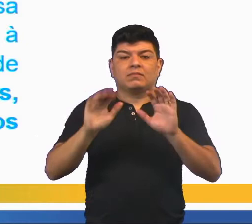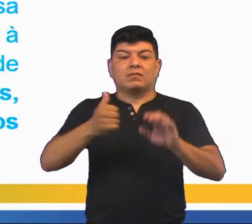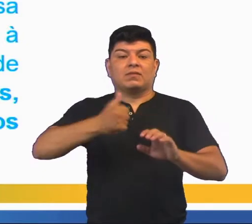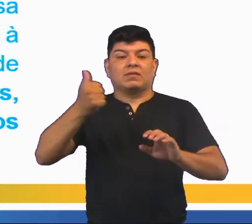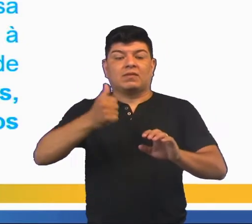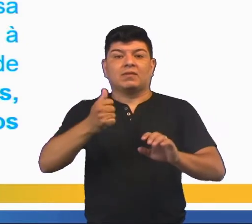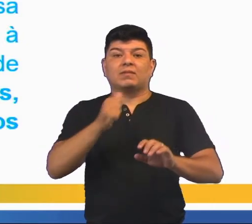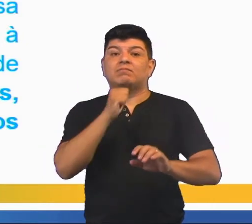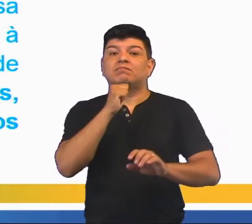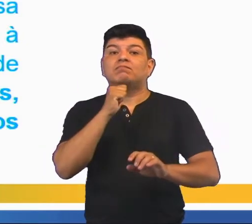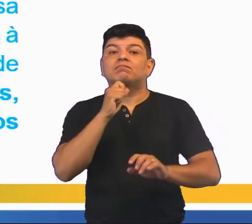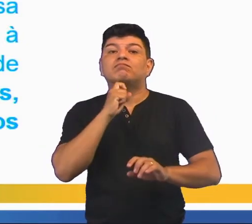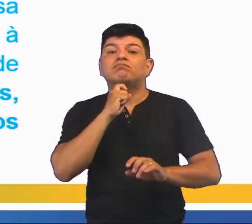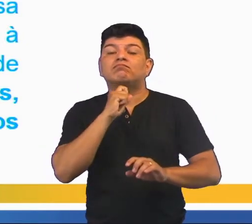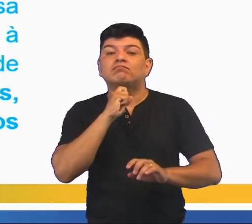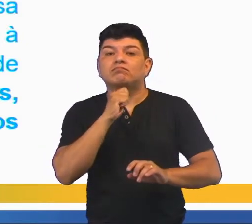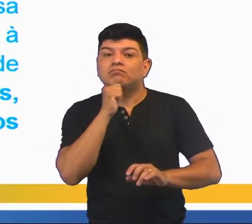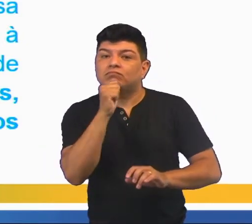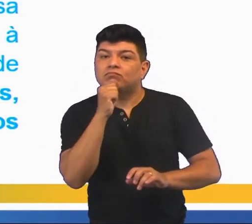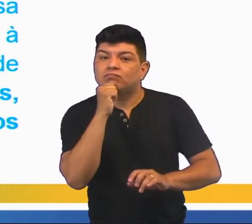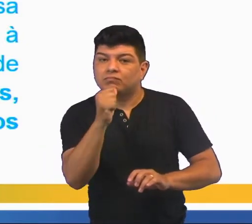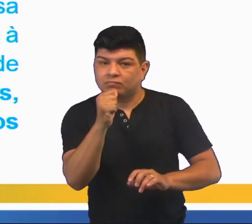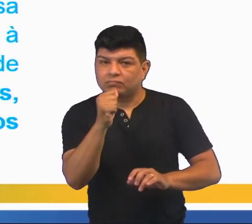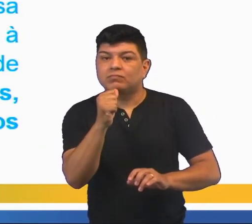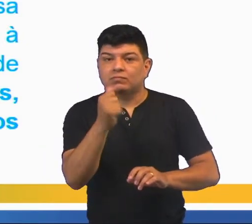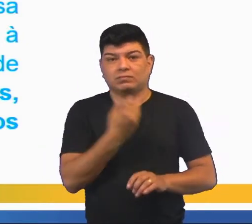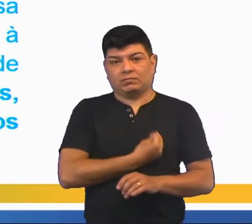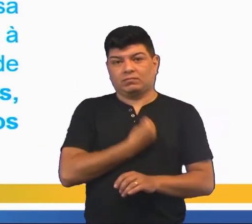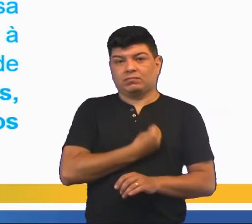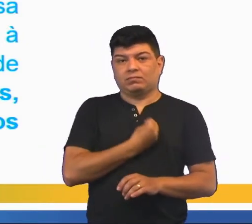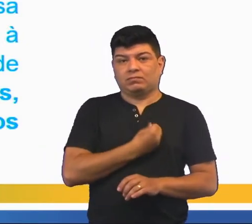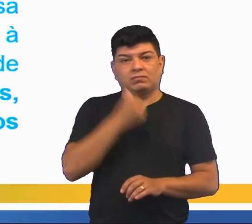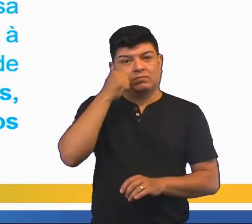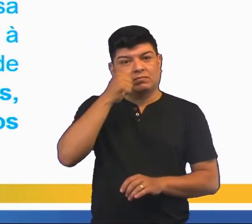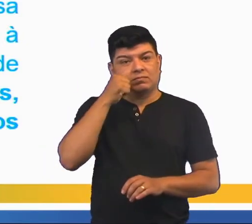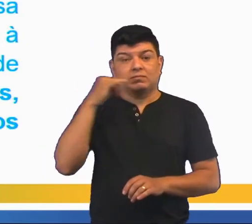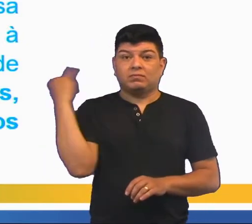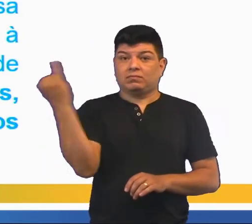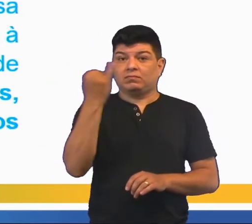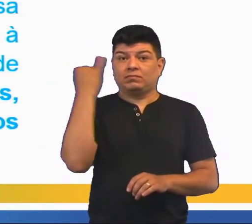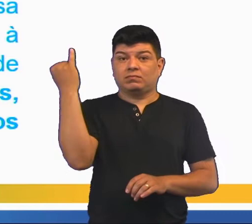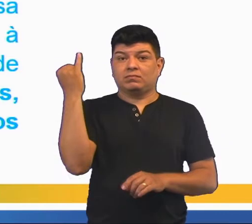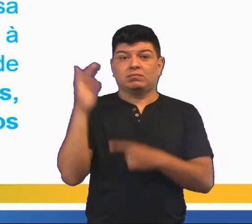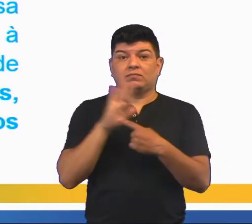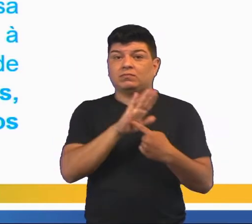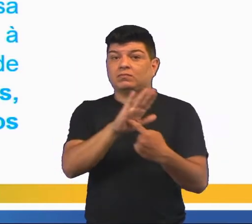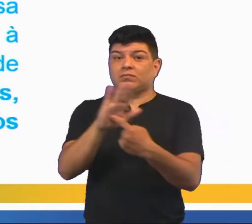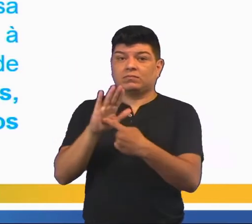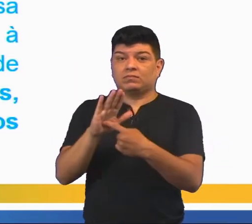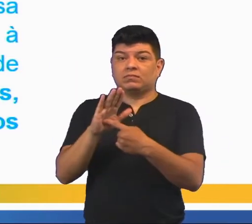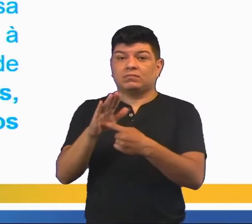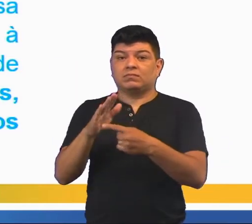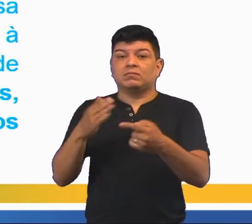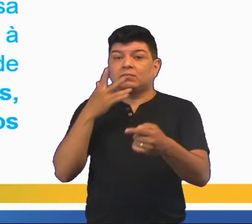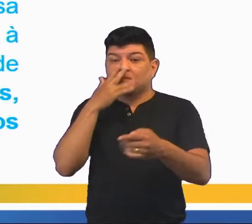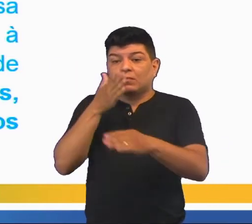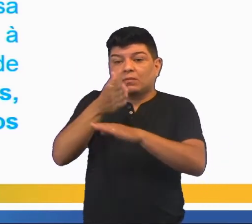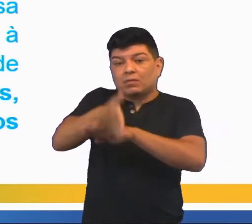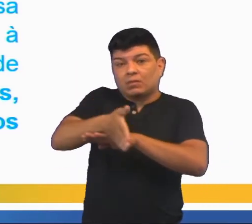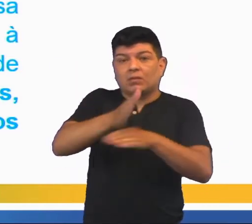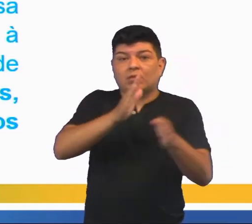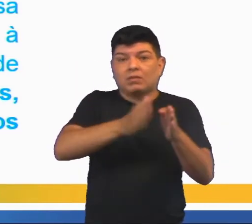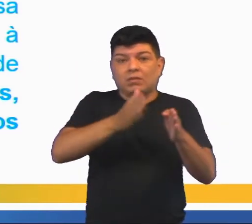primeira menstruação, que é um marco na vida da mulher e indica que ela entrou em uma